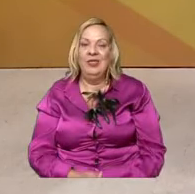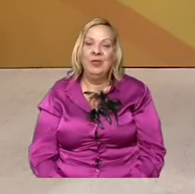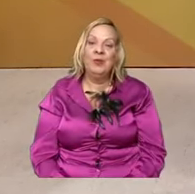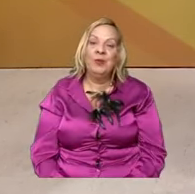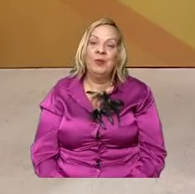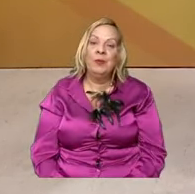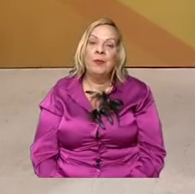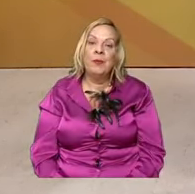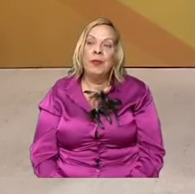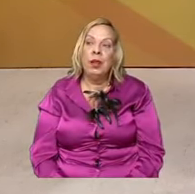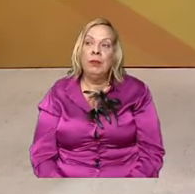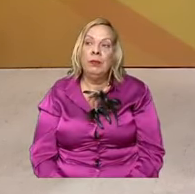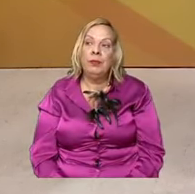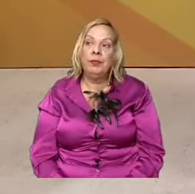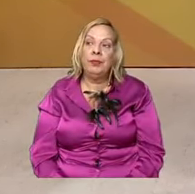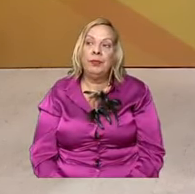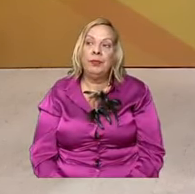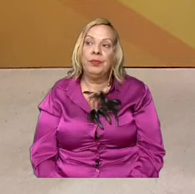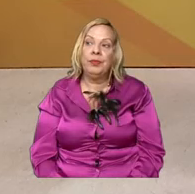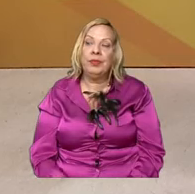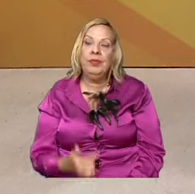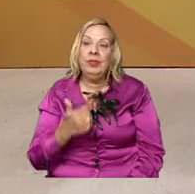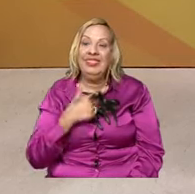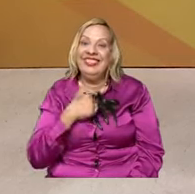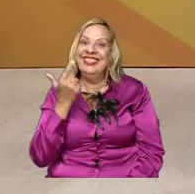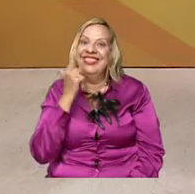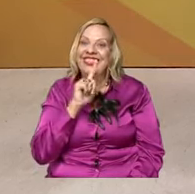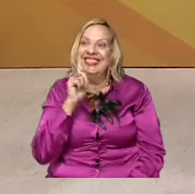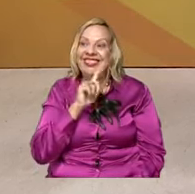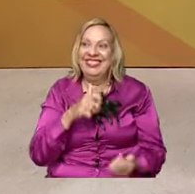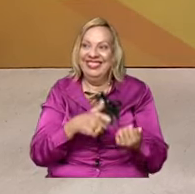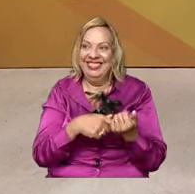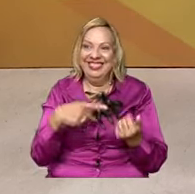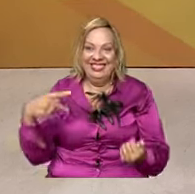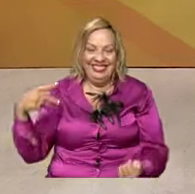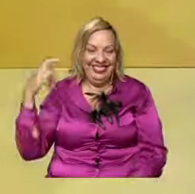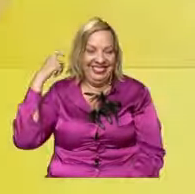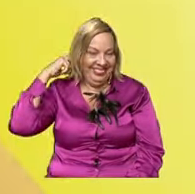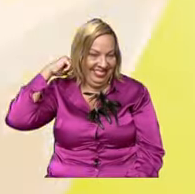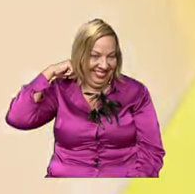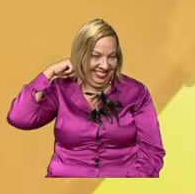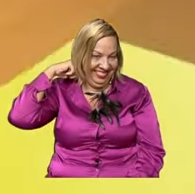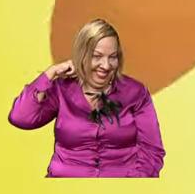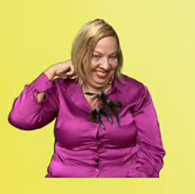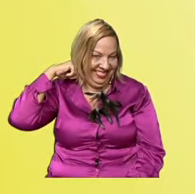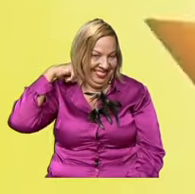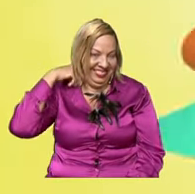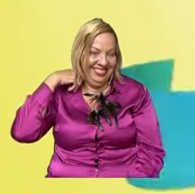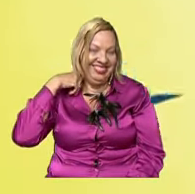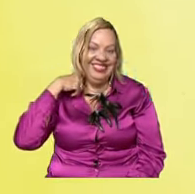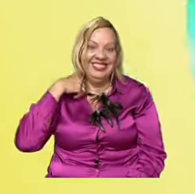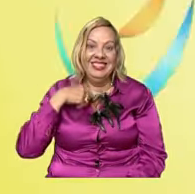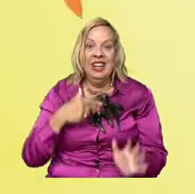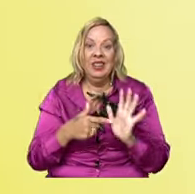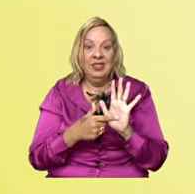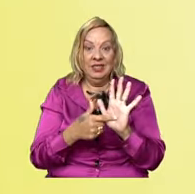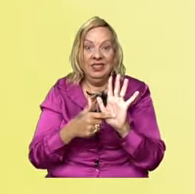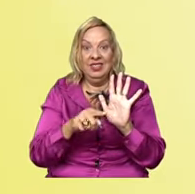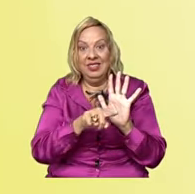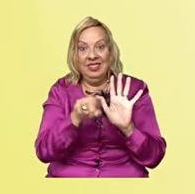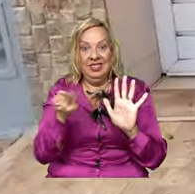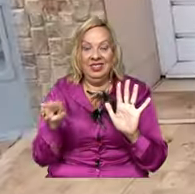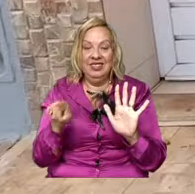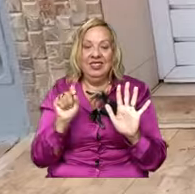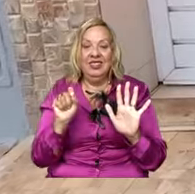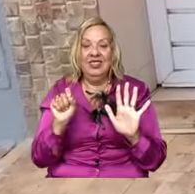afirmar o seguinte, ó, eu sou contemplado Caju Cap. E vamos apresentar para vocês